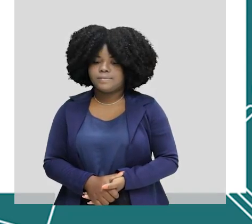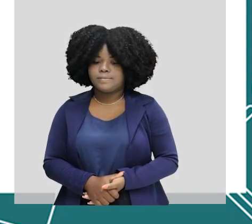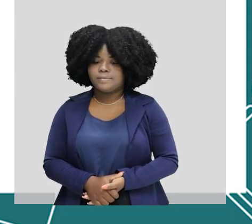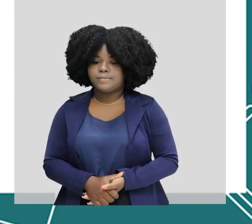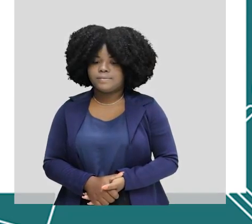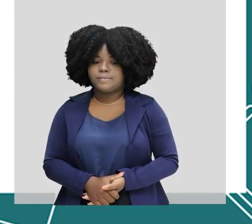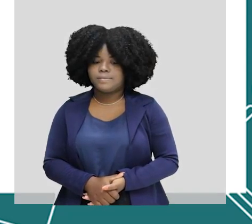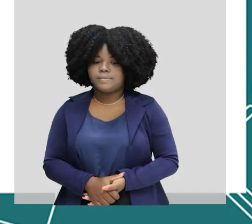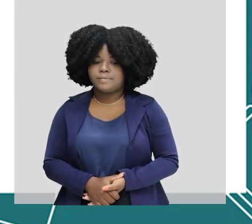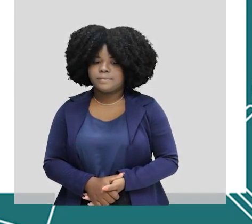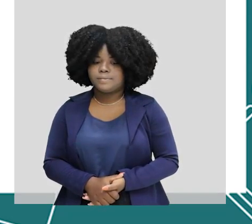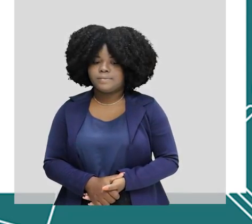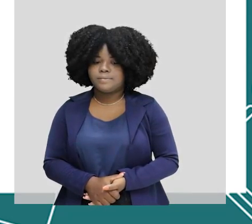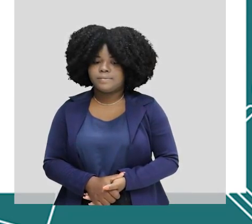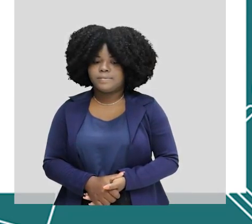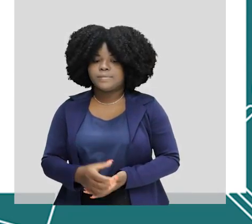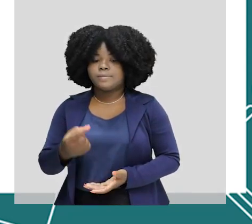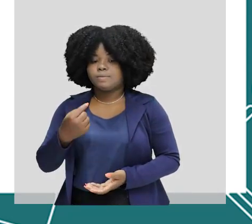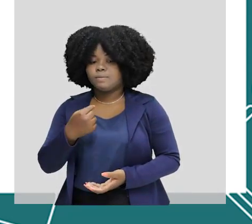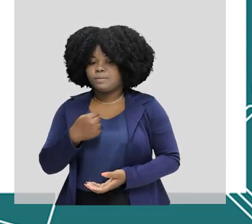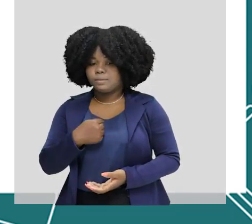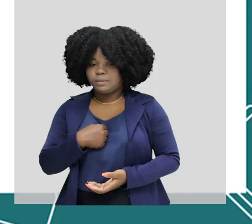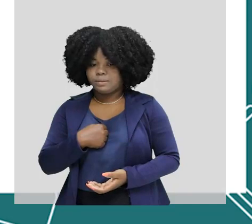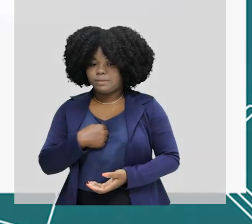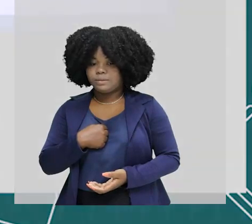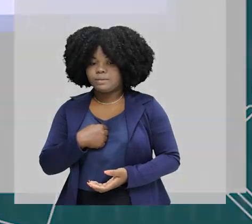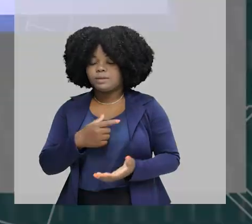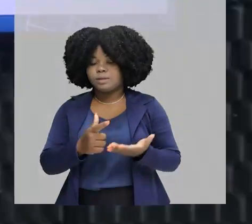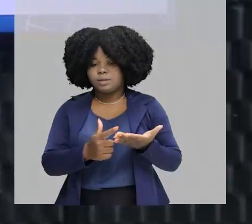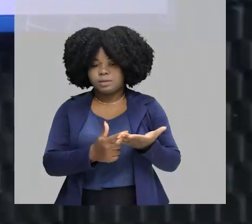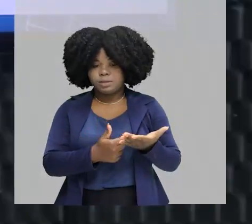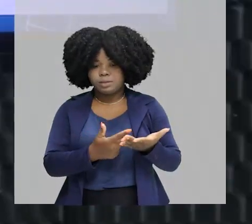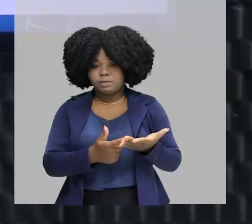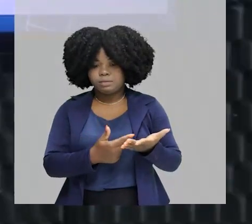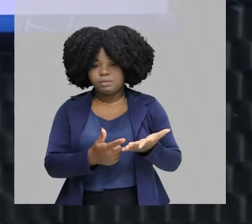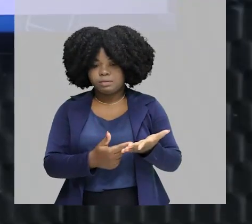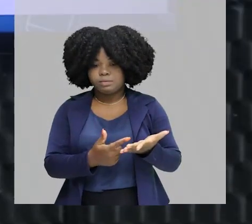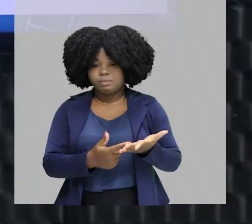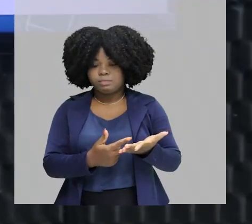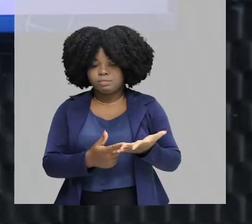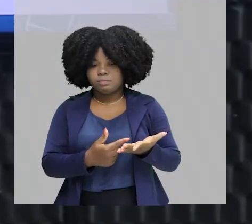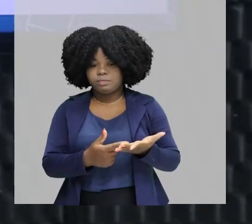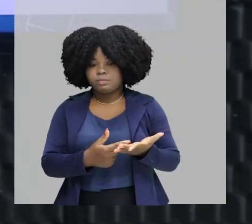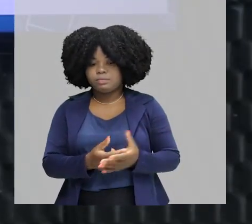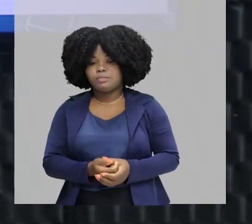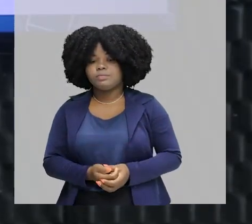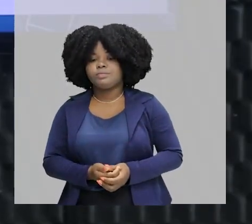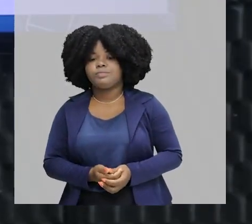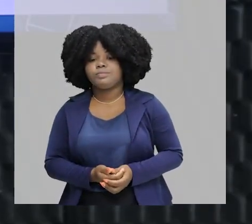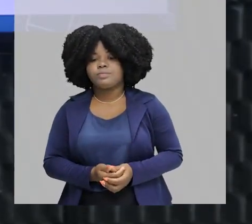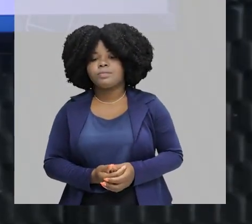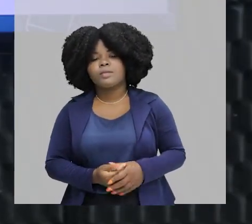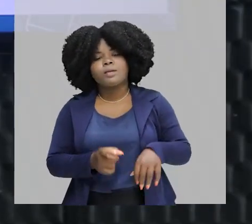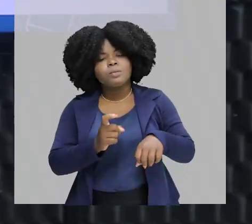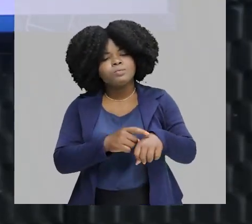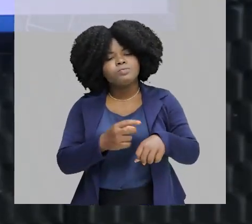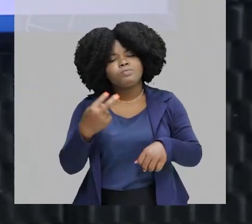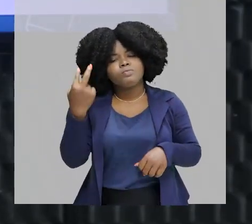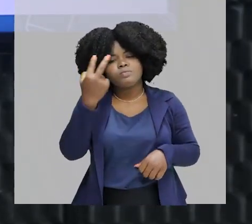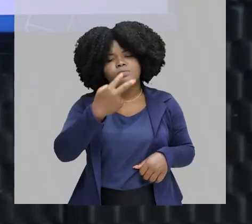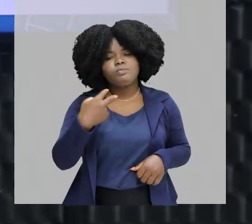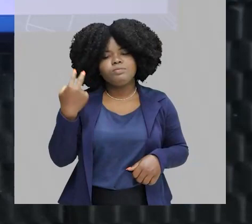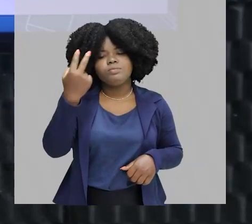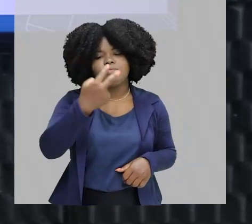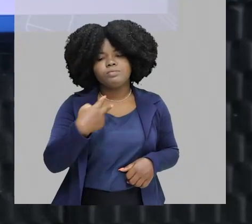hours now. Eu, o livro, por um par de horas, por um tempo, por 2